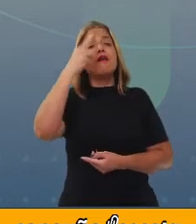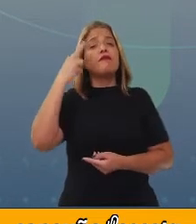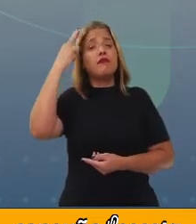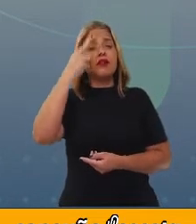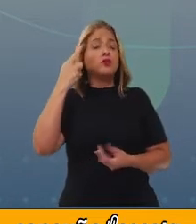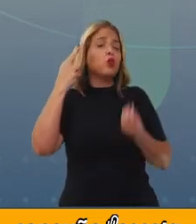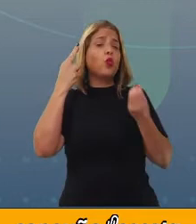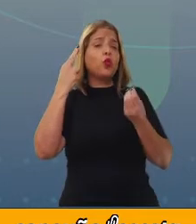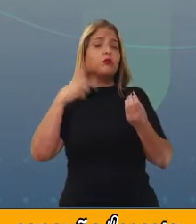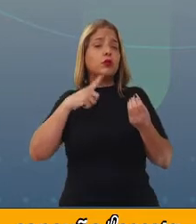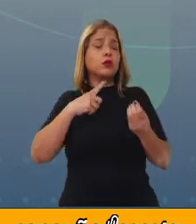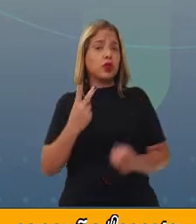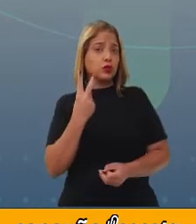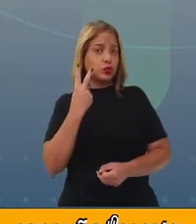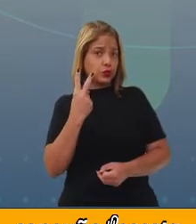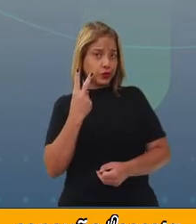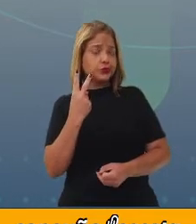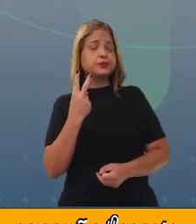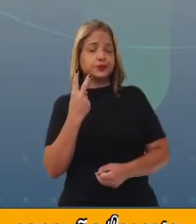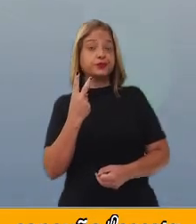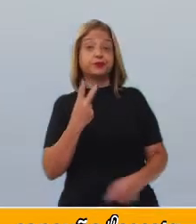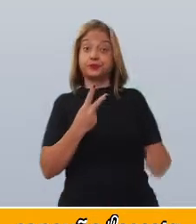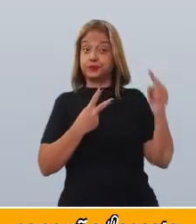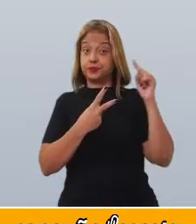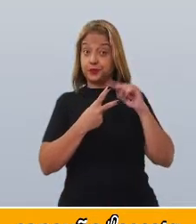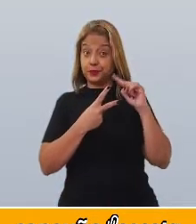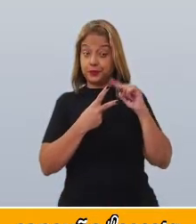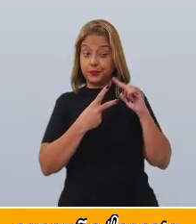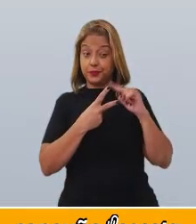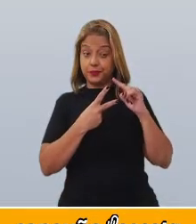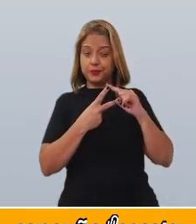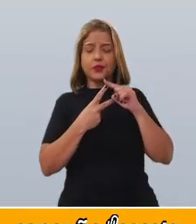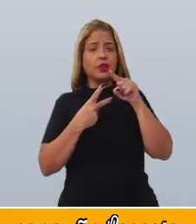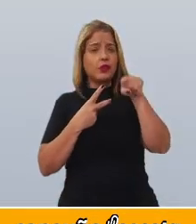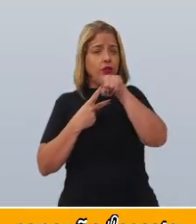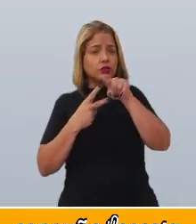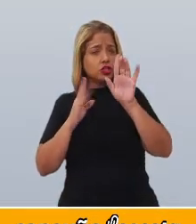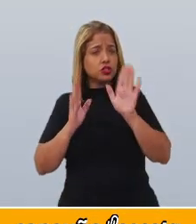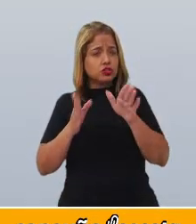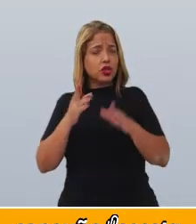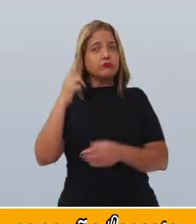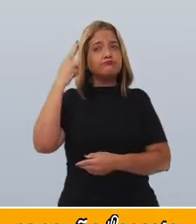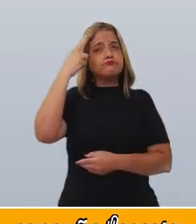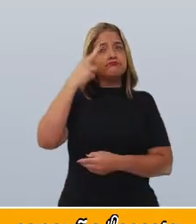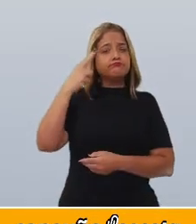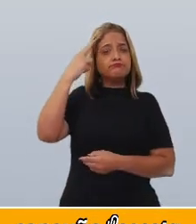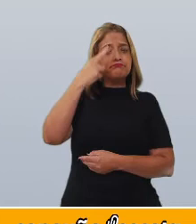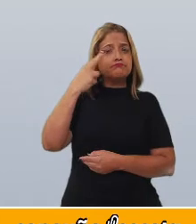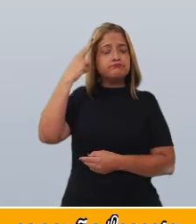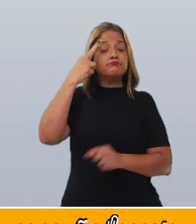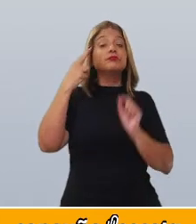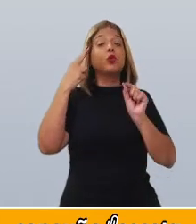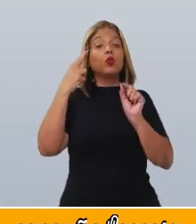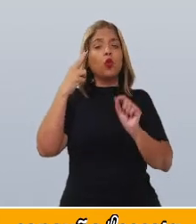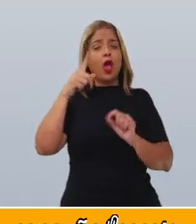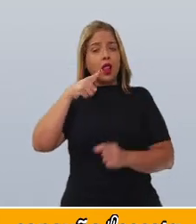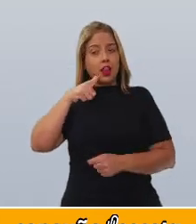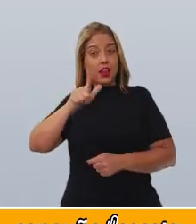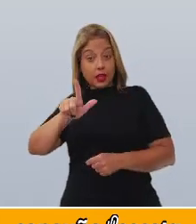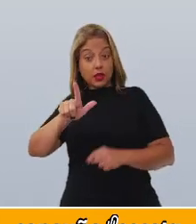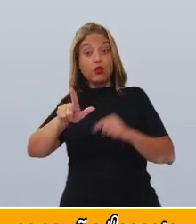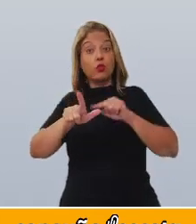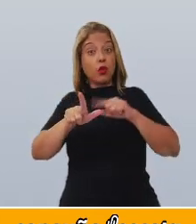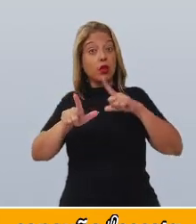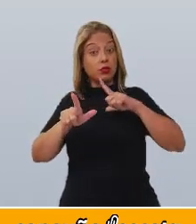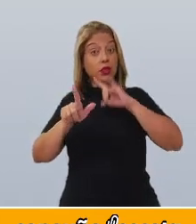de duas questões. A primeira é: você já parou para refletir que a língua faz parte